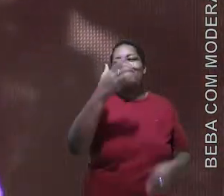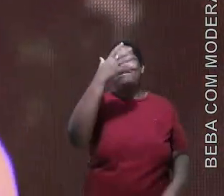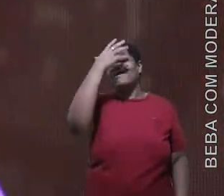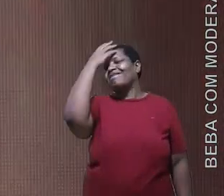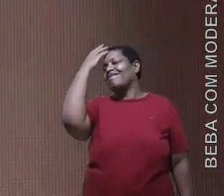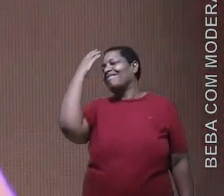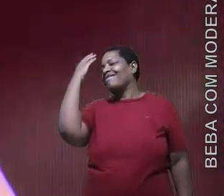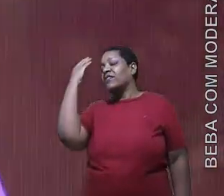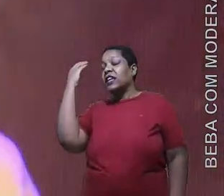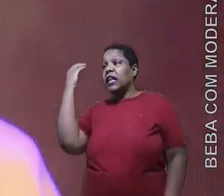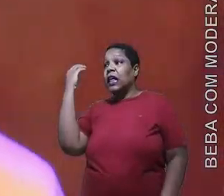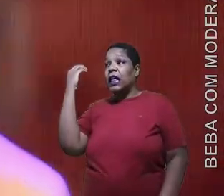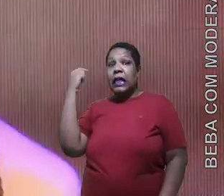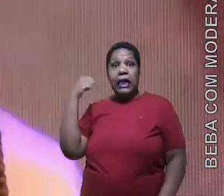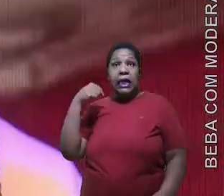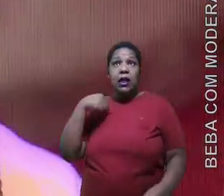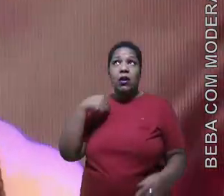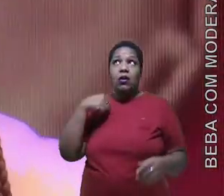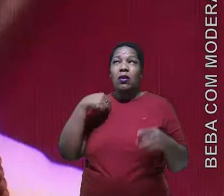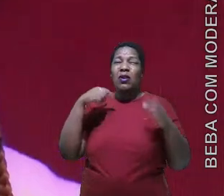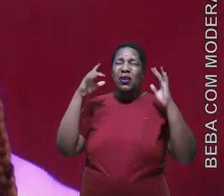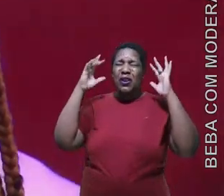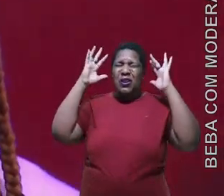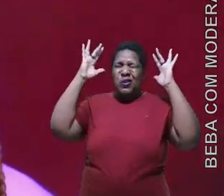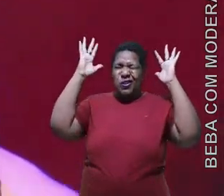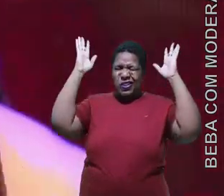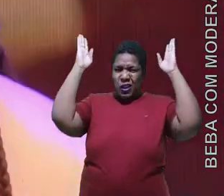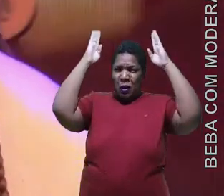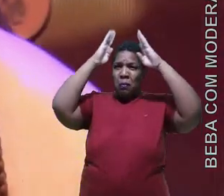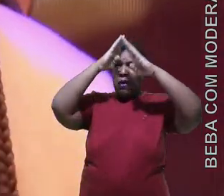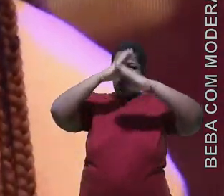E aí Já